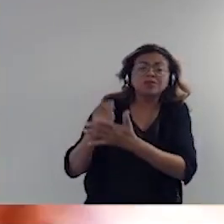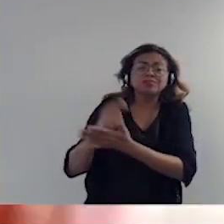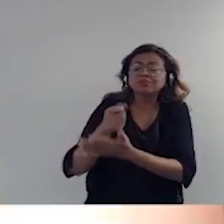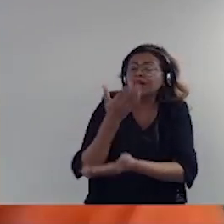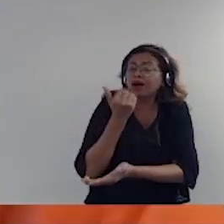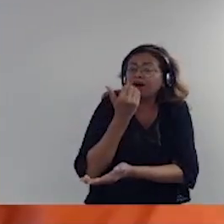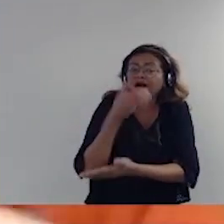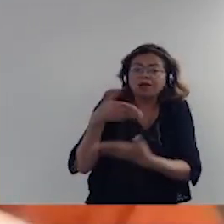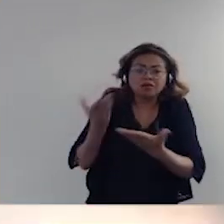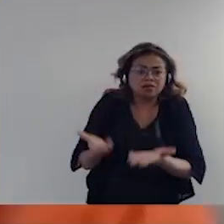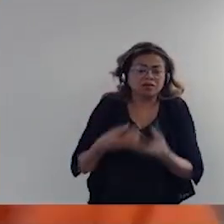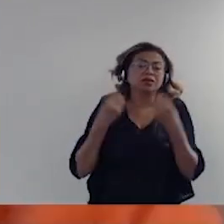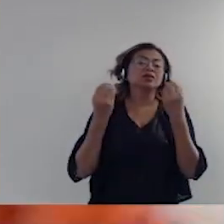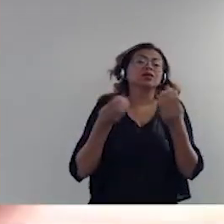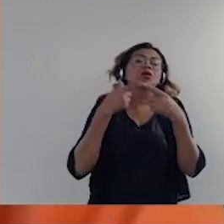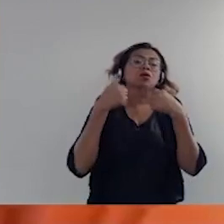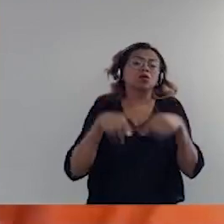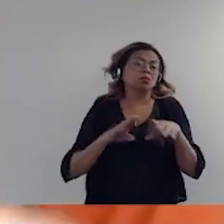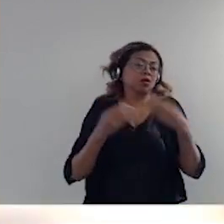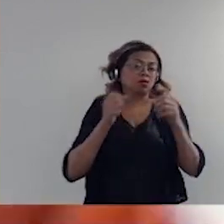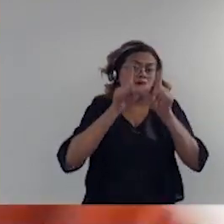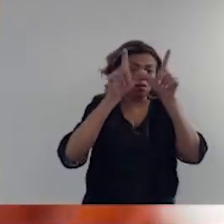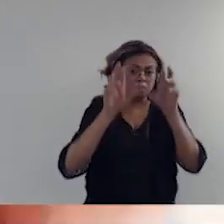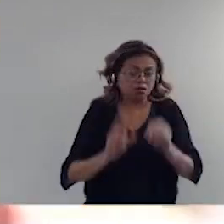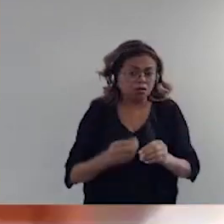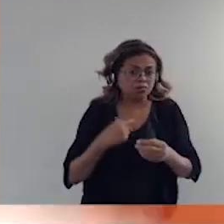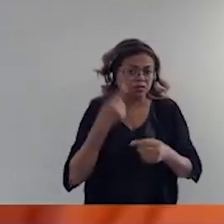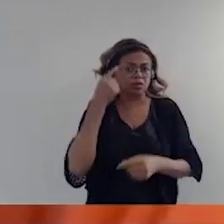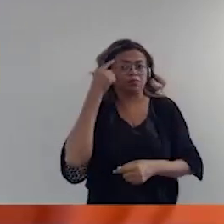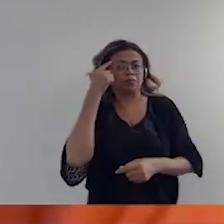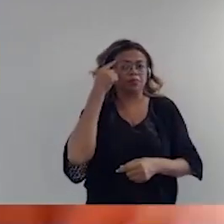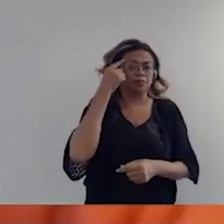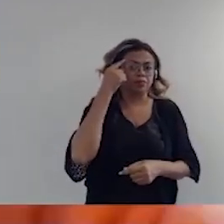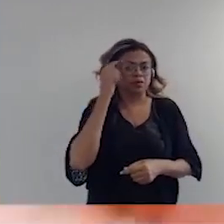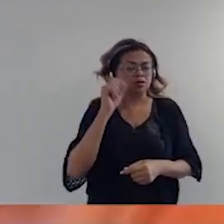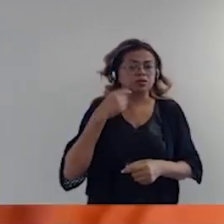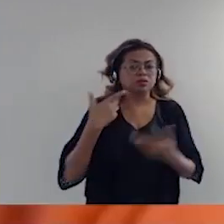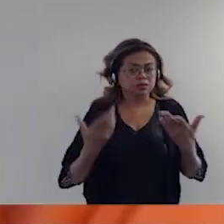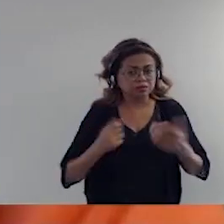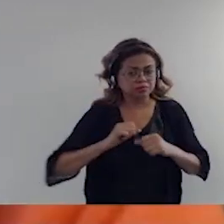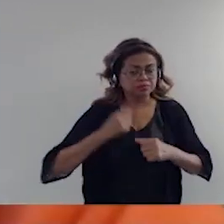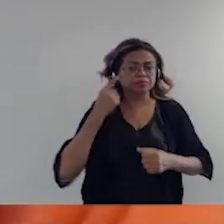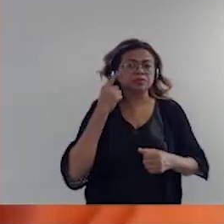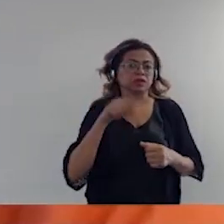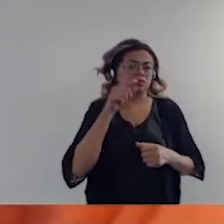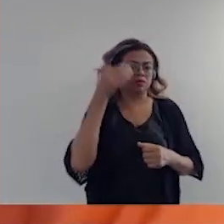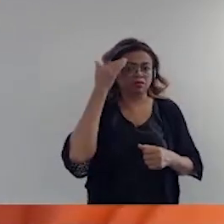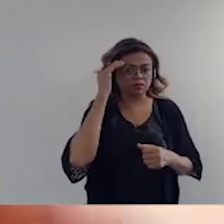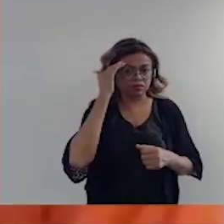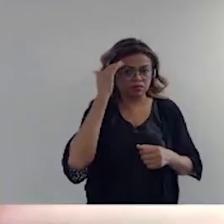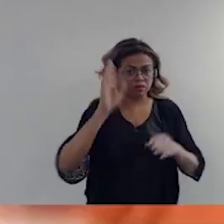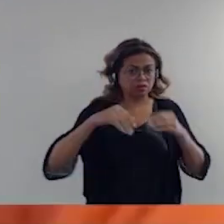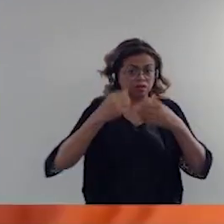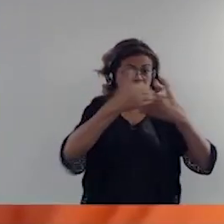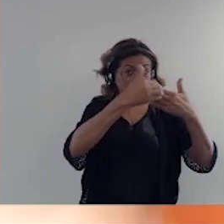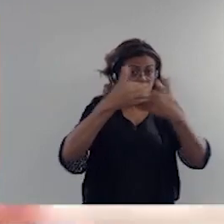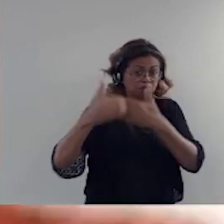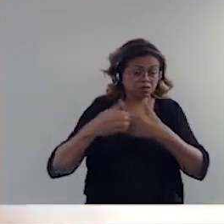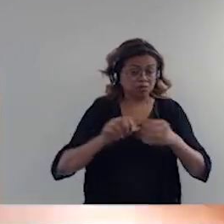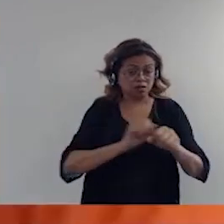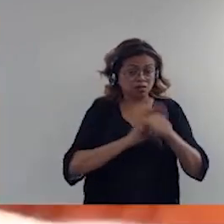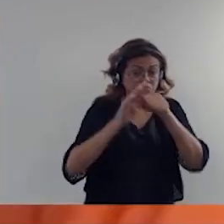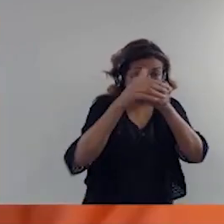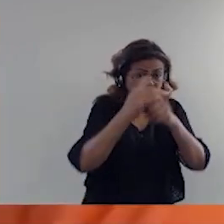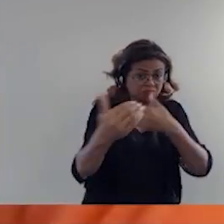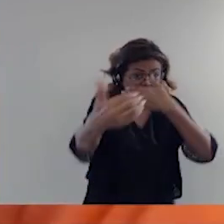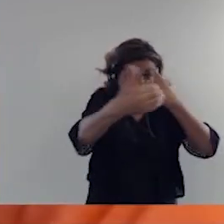são efeitos, por óbvio, basta um pouco mais de esforço para entender que os efeitos dessa crise